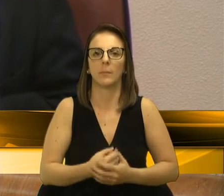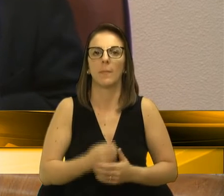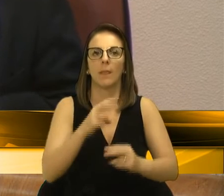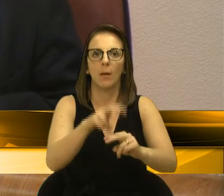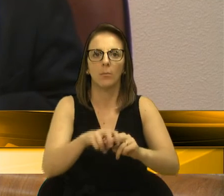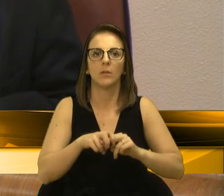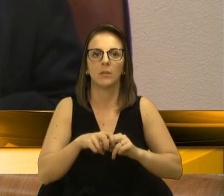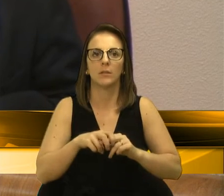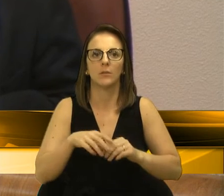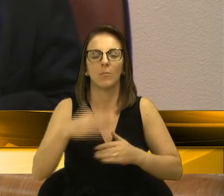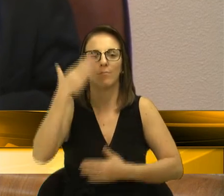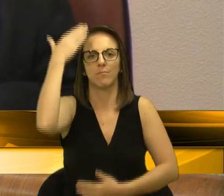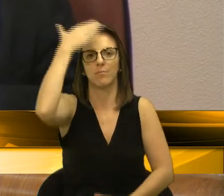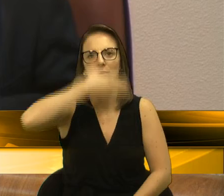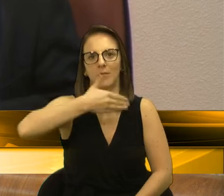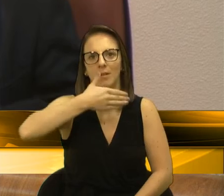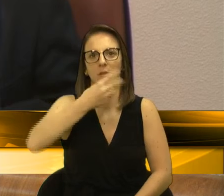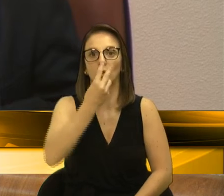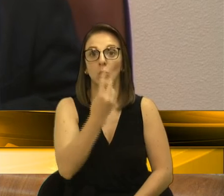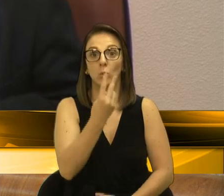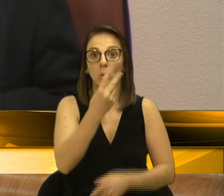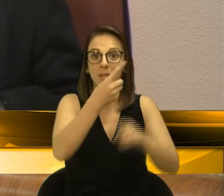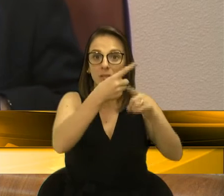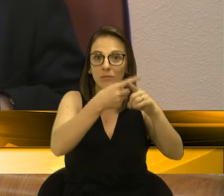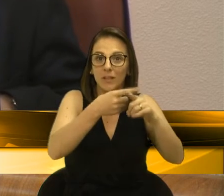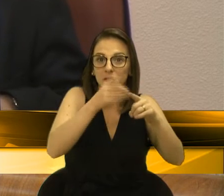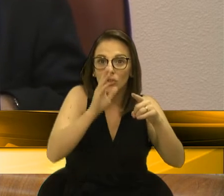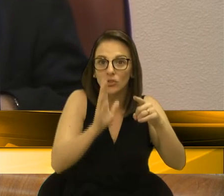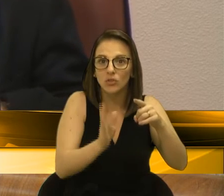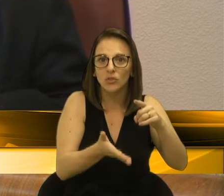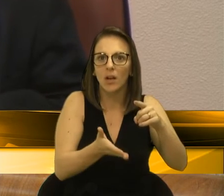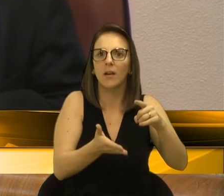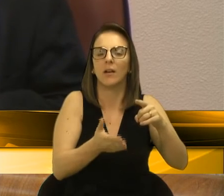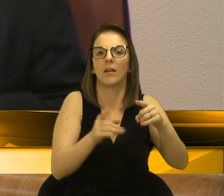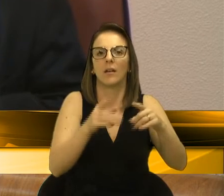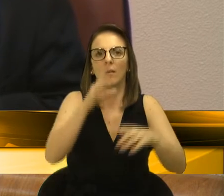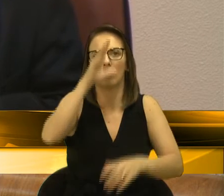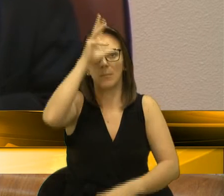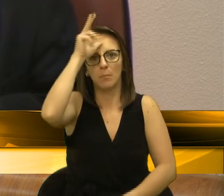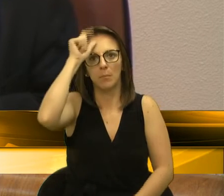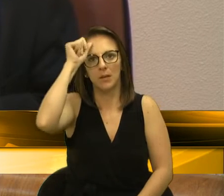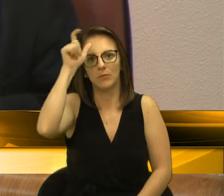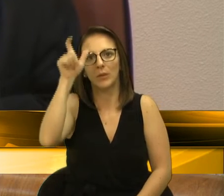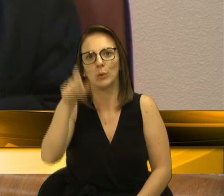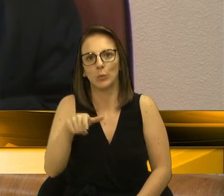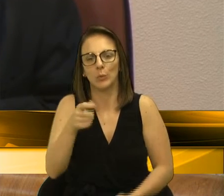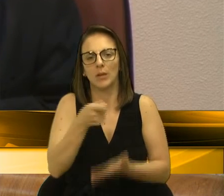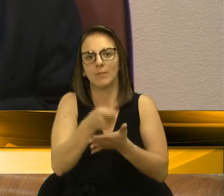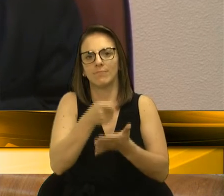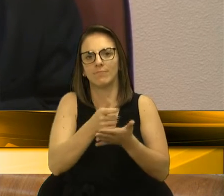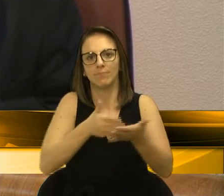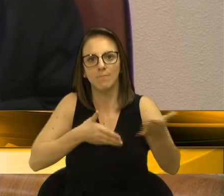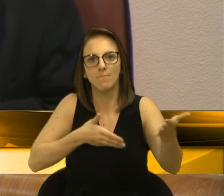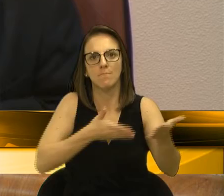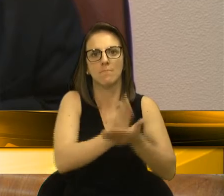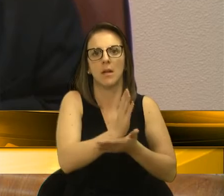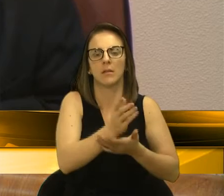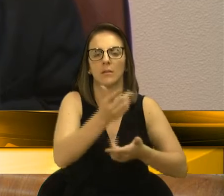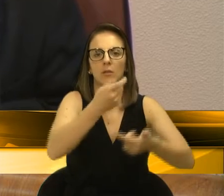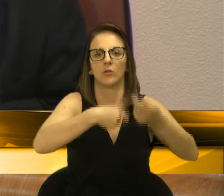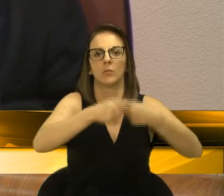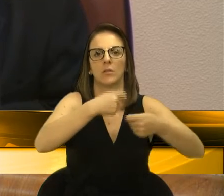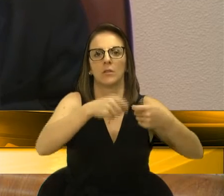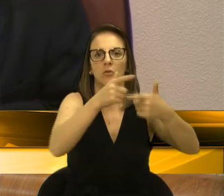que, por duas vezes, o Poder Executivo tentou aprovar a gestão compartilhada das unidades de saúde do município de Caxias do Sul e